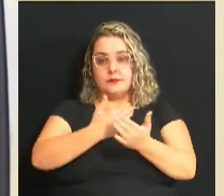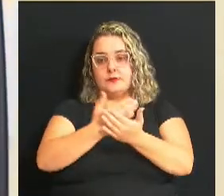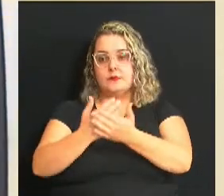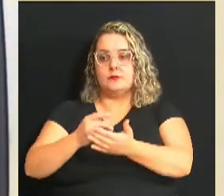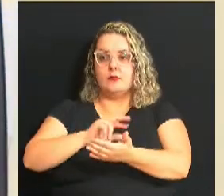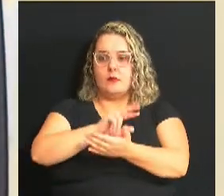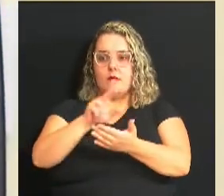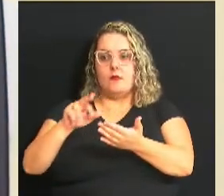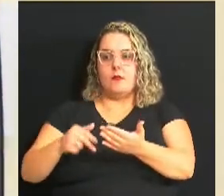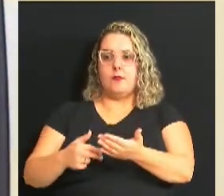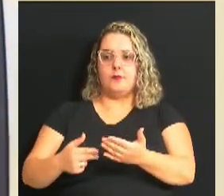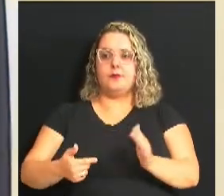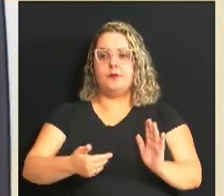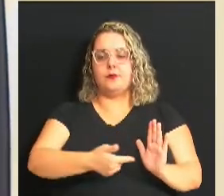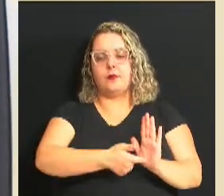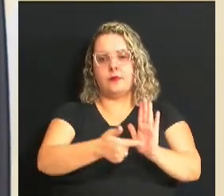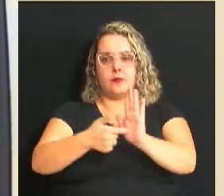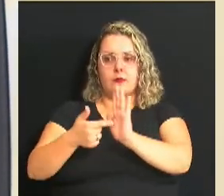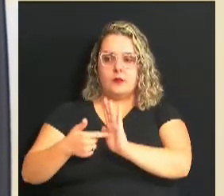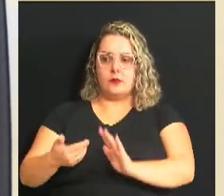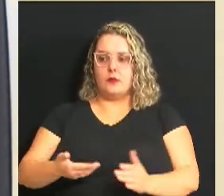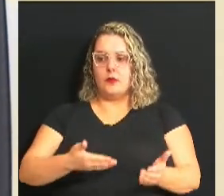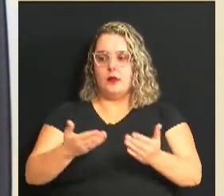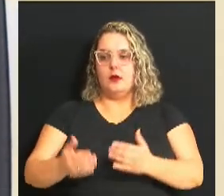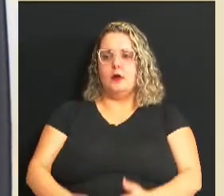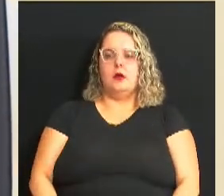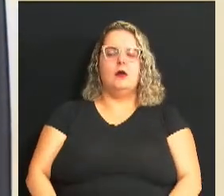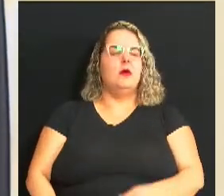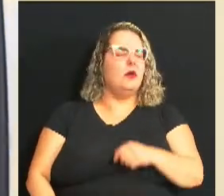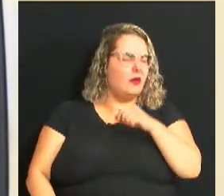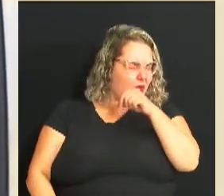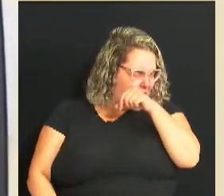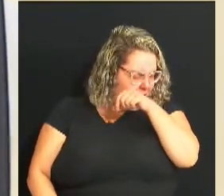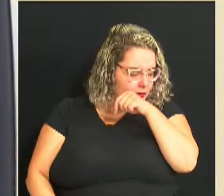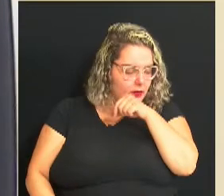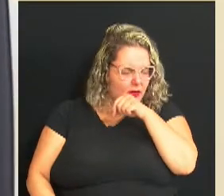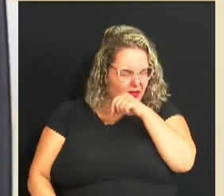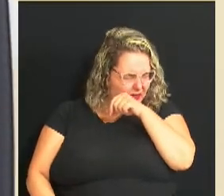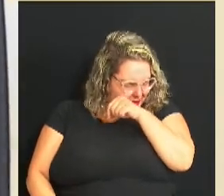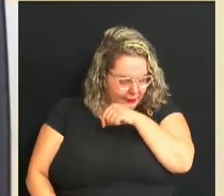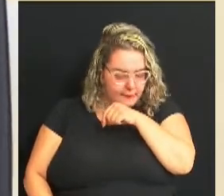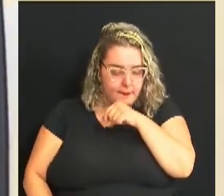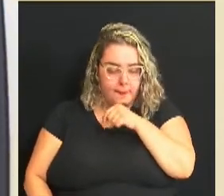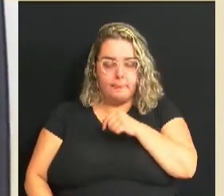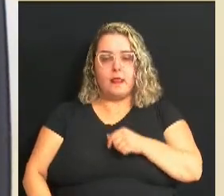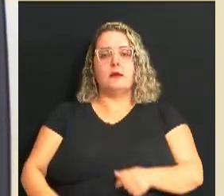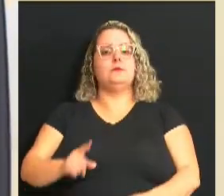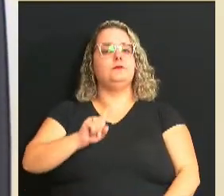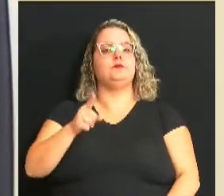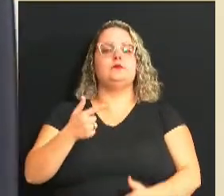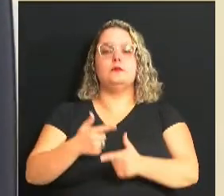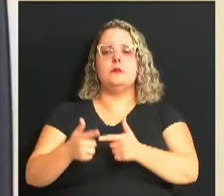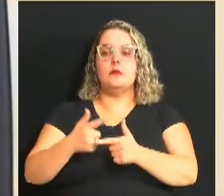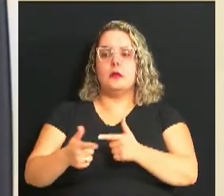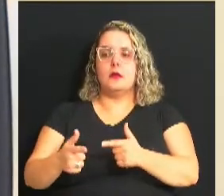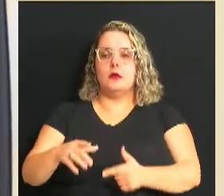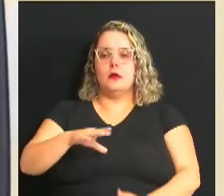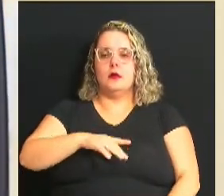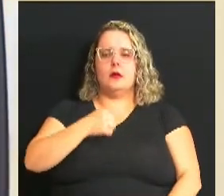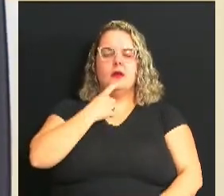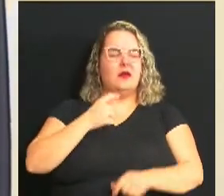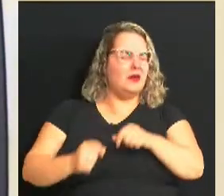é que as cidades, porque isso não é um dilema de Campinas, é um dilema nacional. Algumas cidades